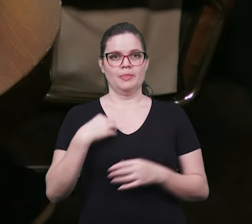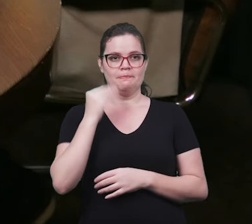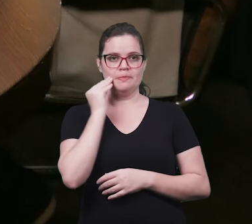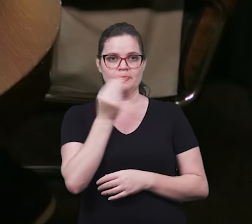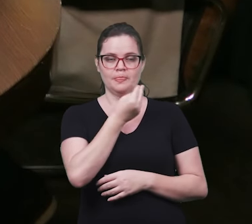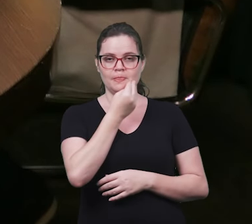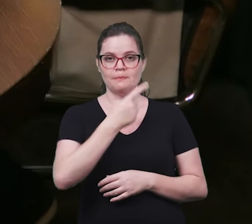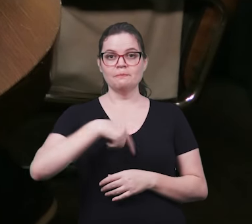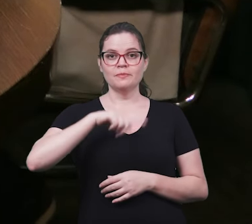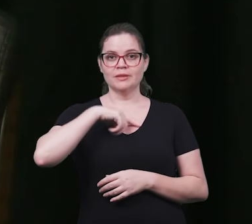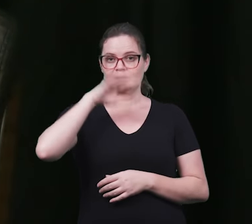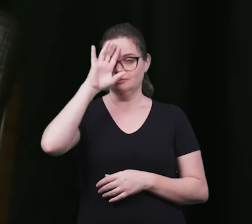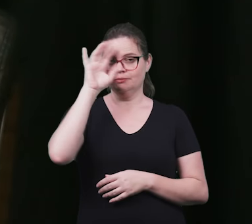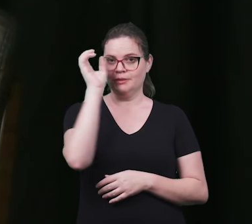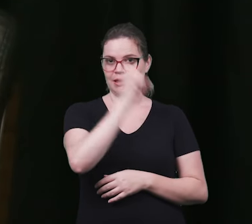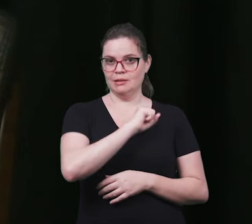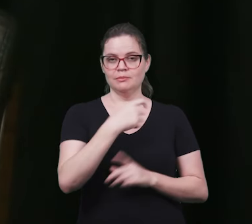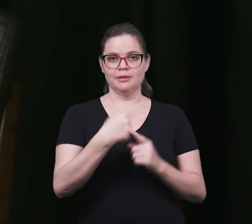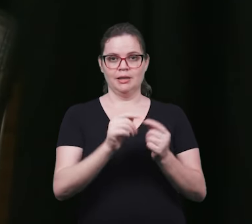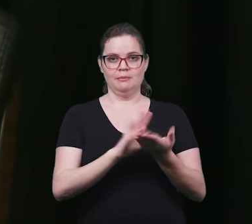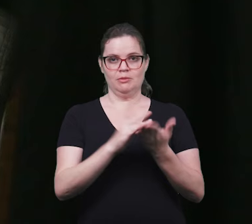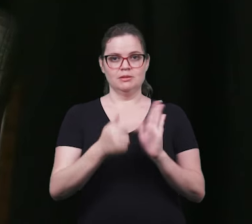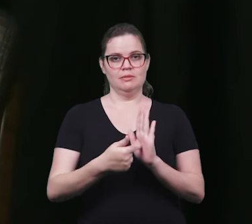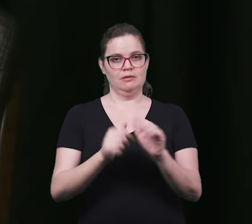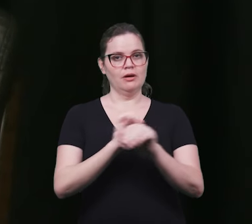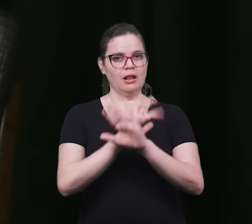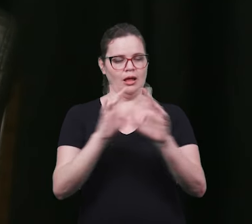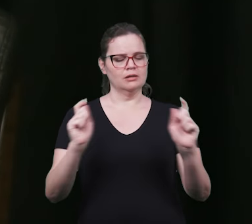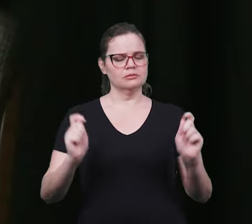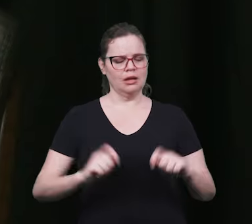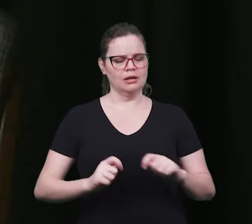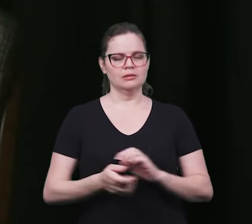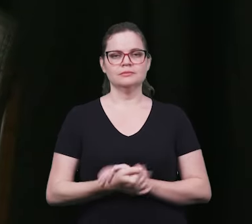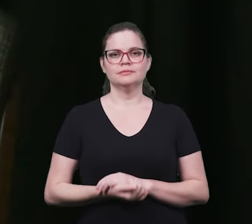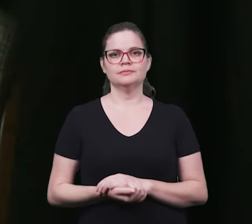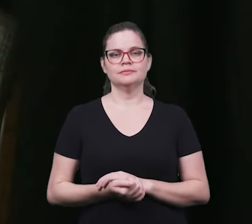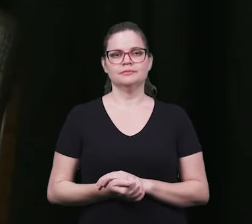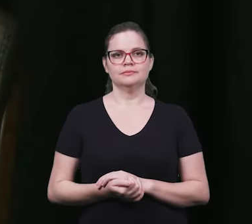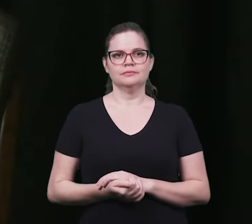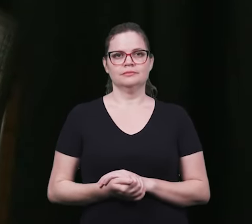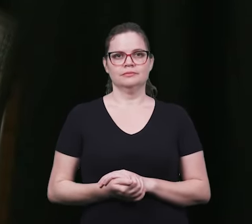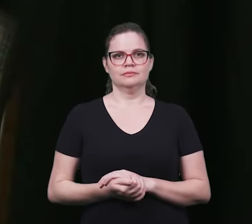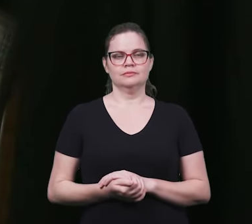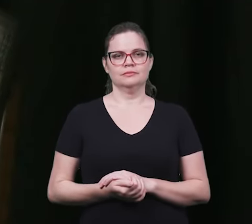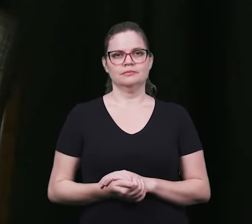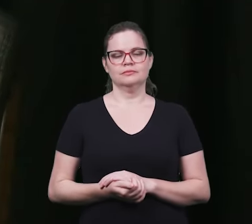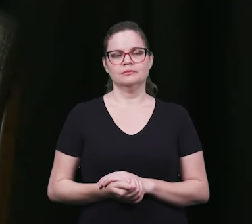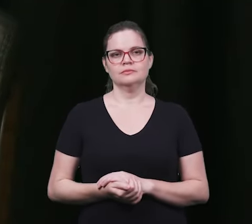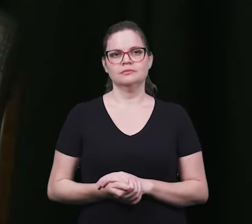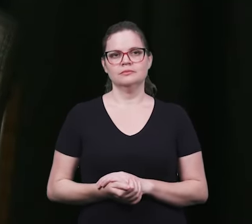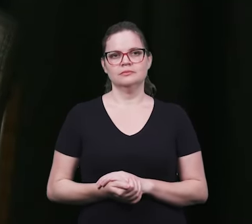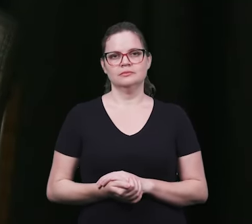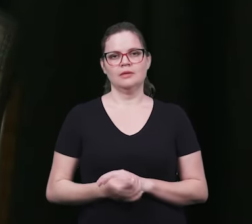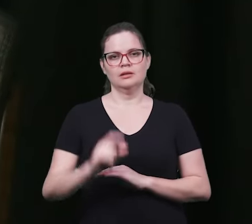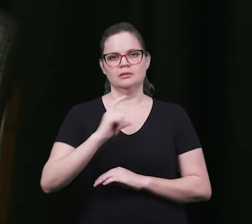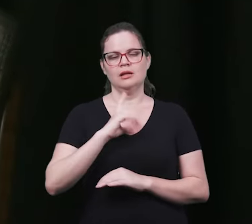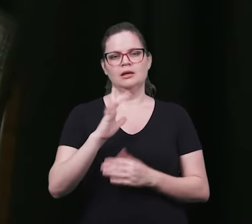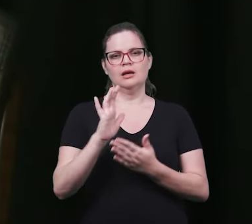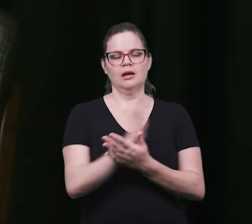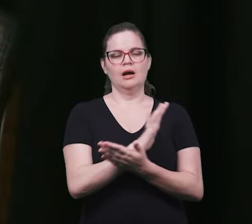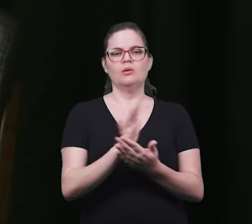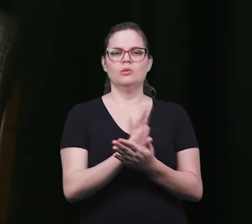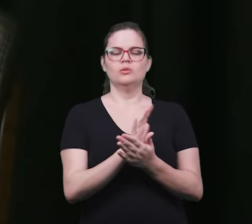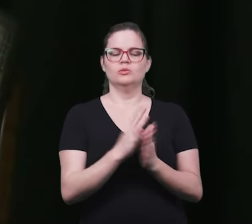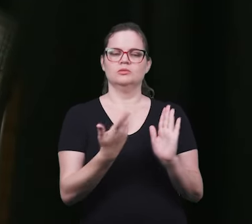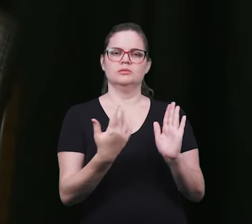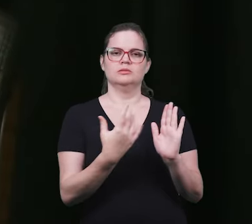jejum nós aprendemos segundo a palavra do Senhor. Na realidade, nós temos alguma